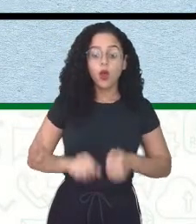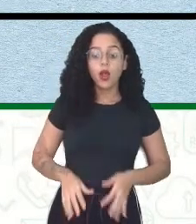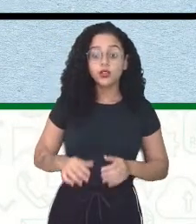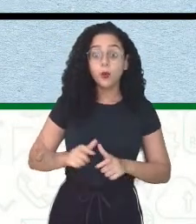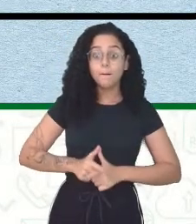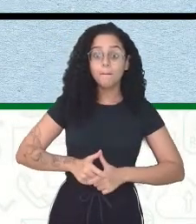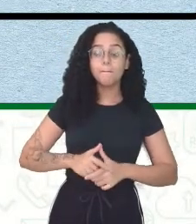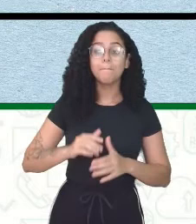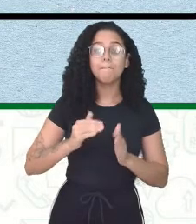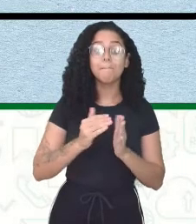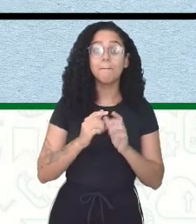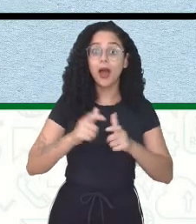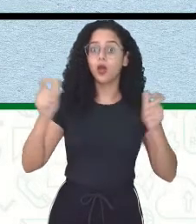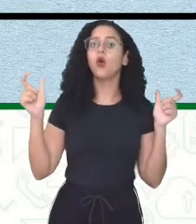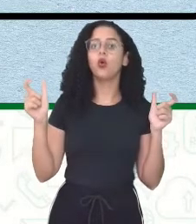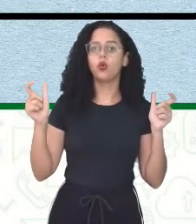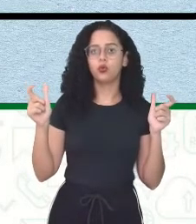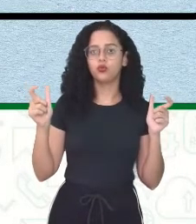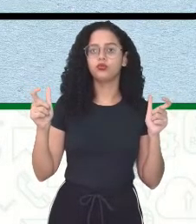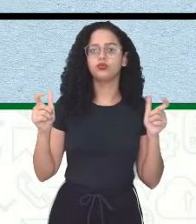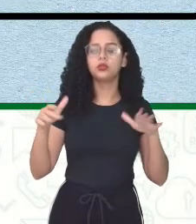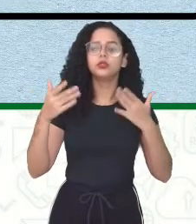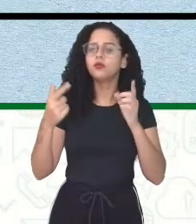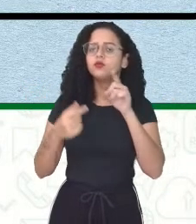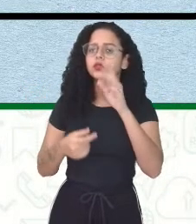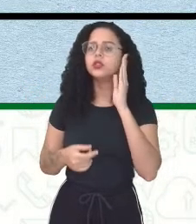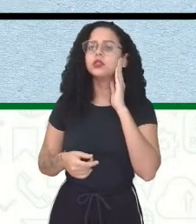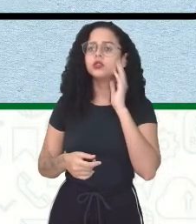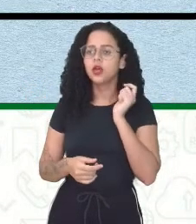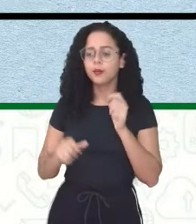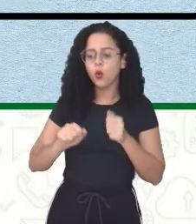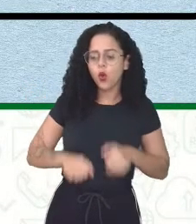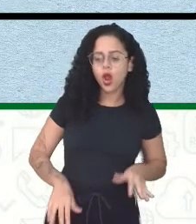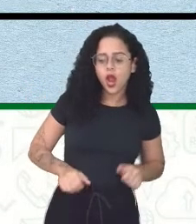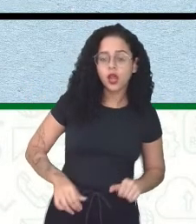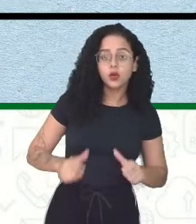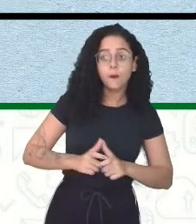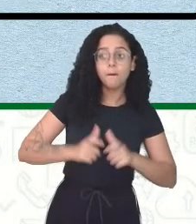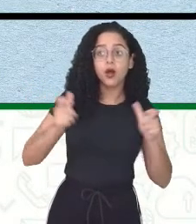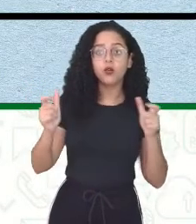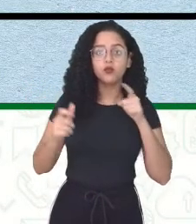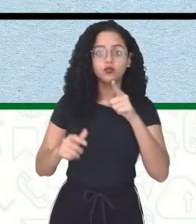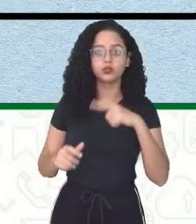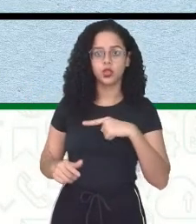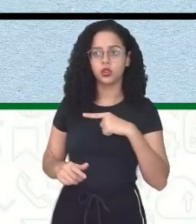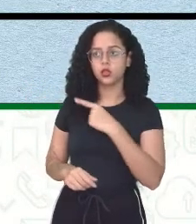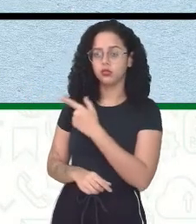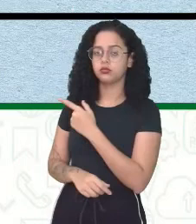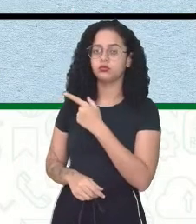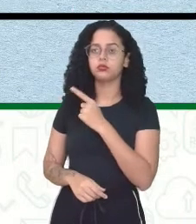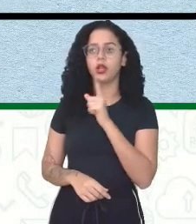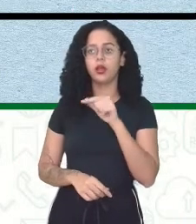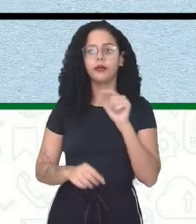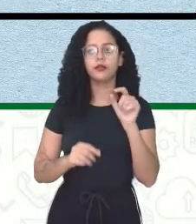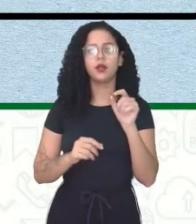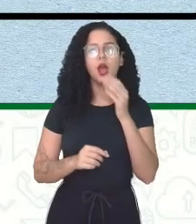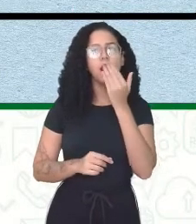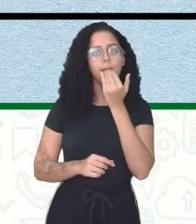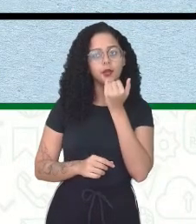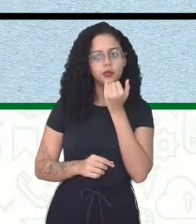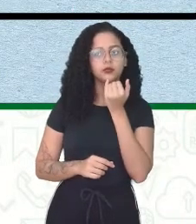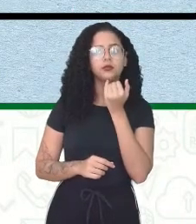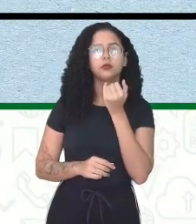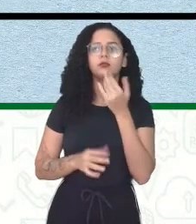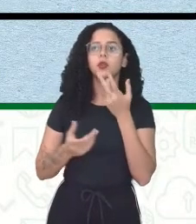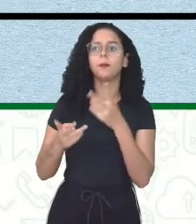tem, tá certo? Então, você sabe que o gasto maior que você teve aí nessa tabela foi alimentação. Aí